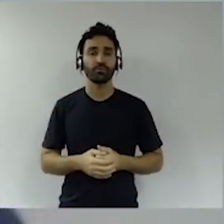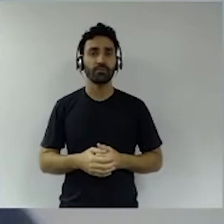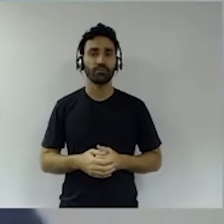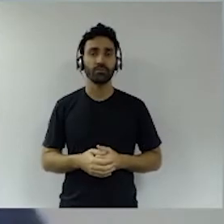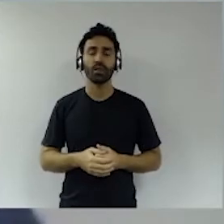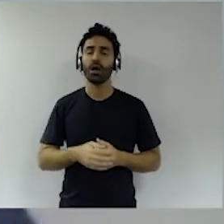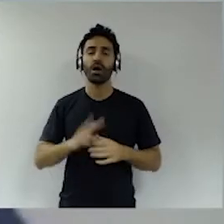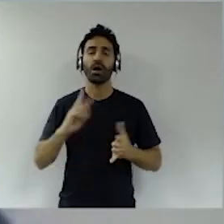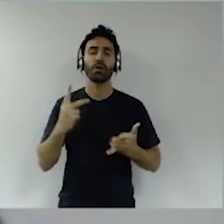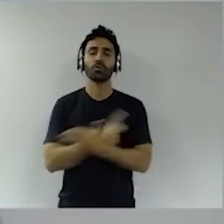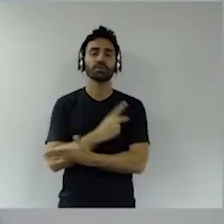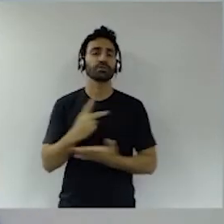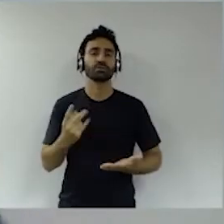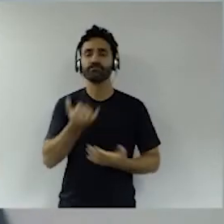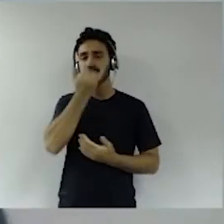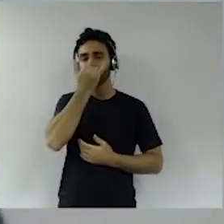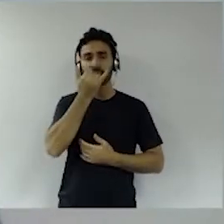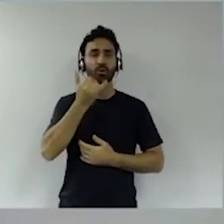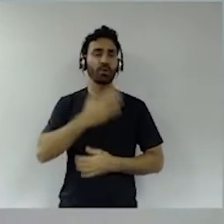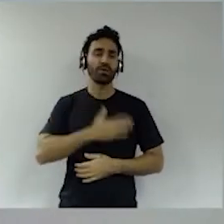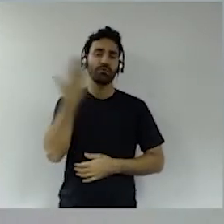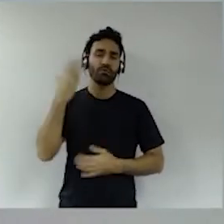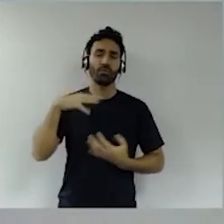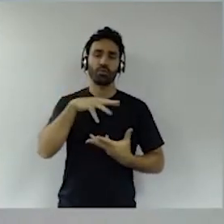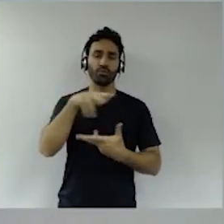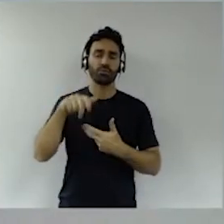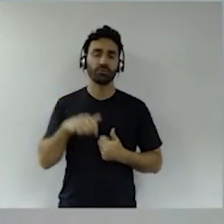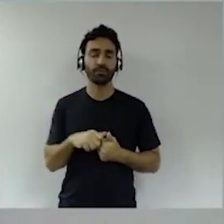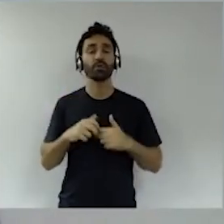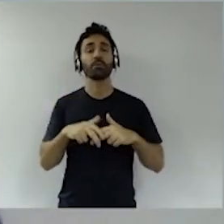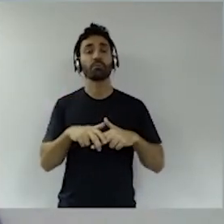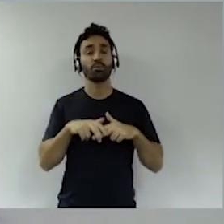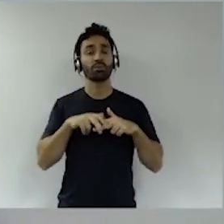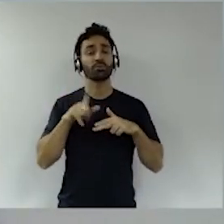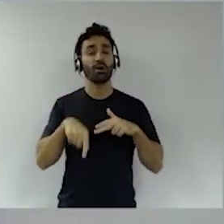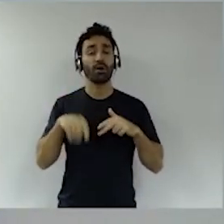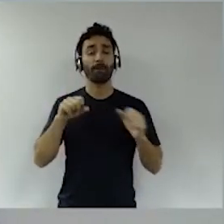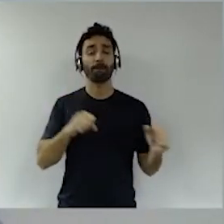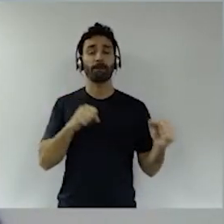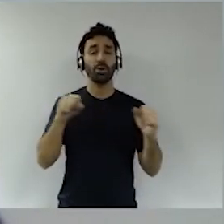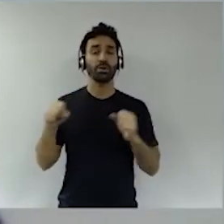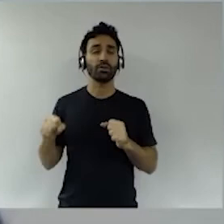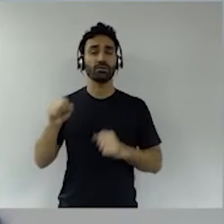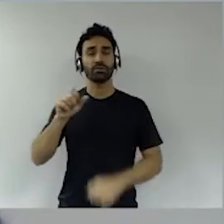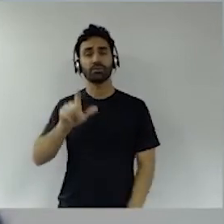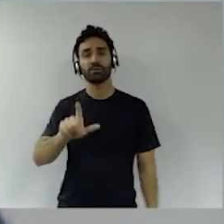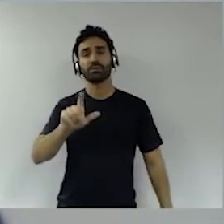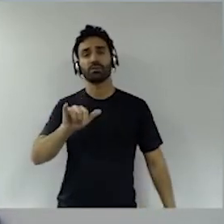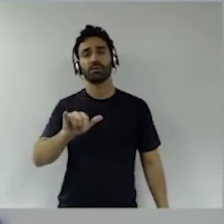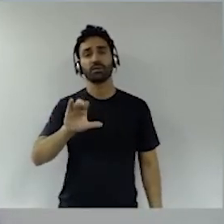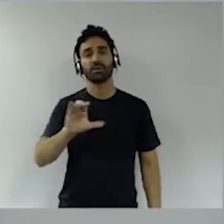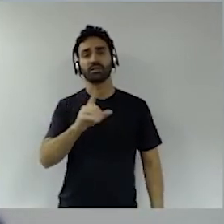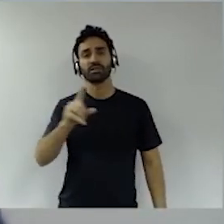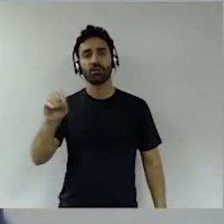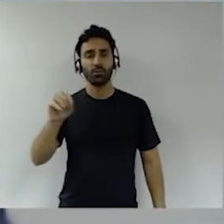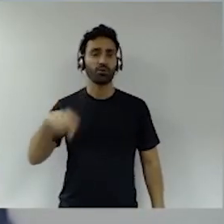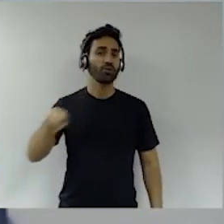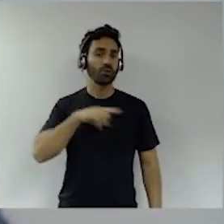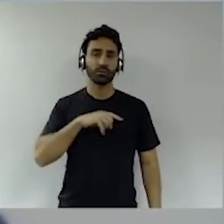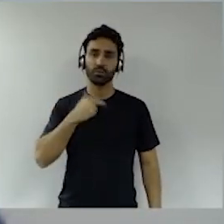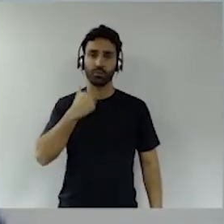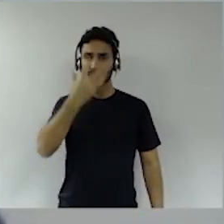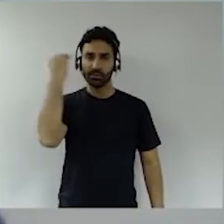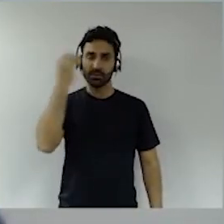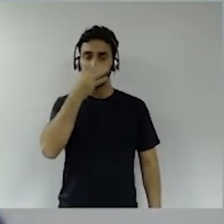uma sequela terrível para a humanidade. Então, é uma poderosa lição que nós jamais devemos